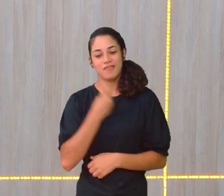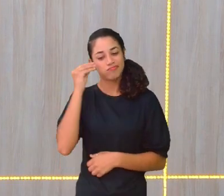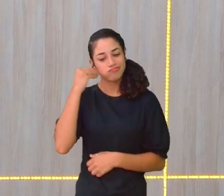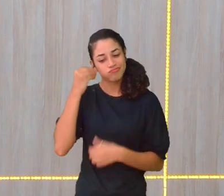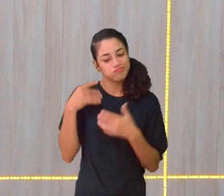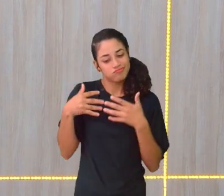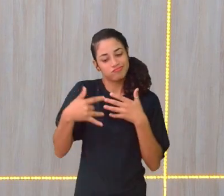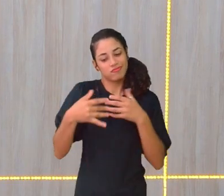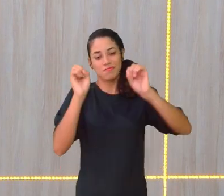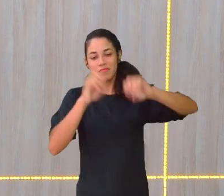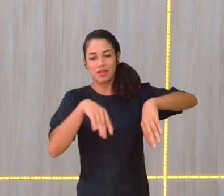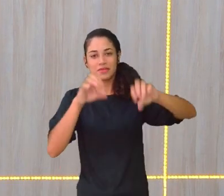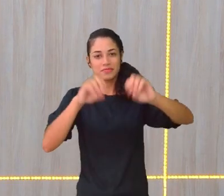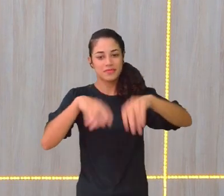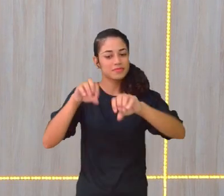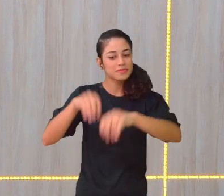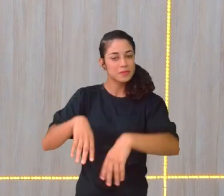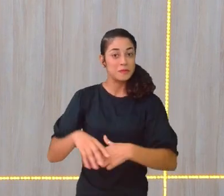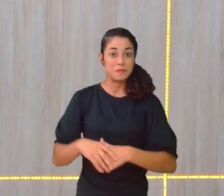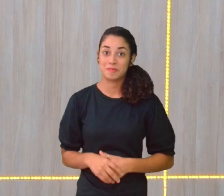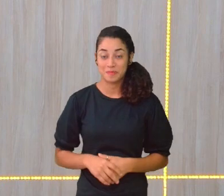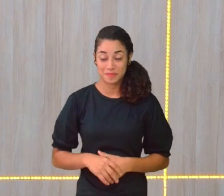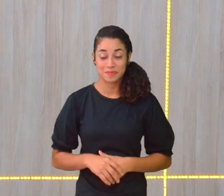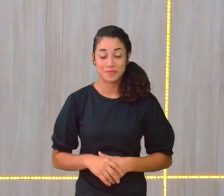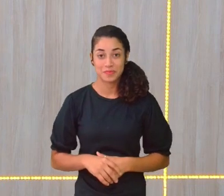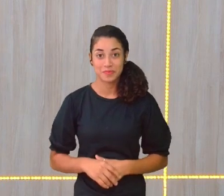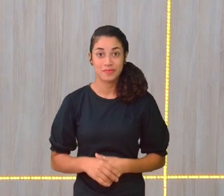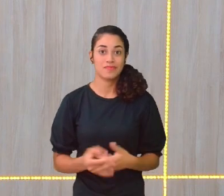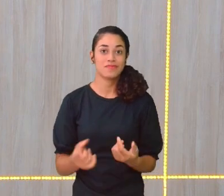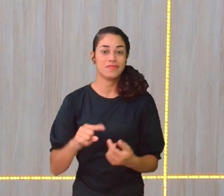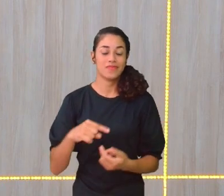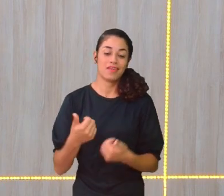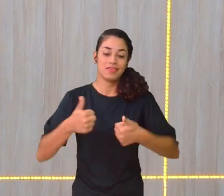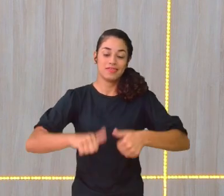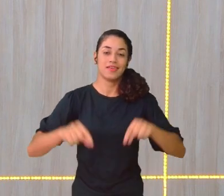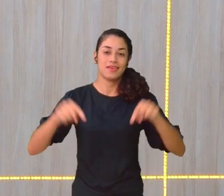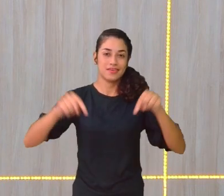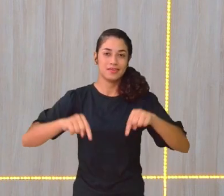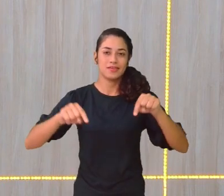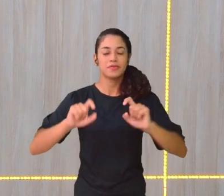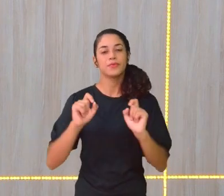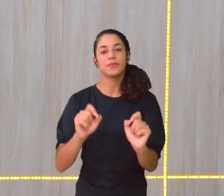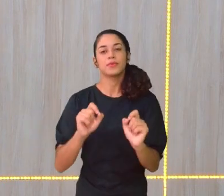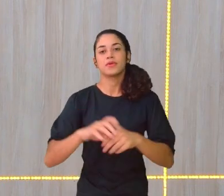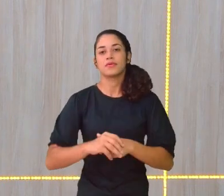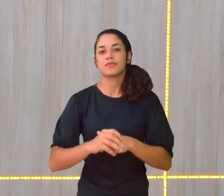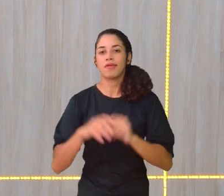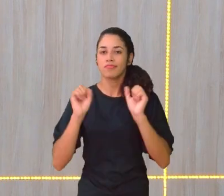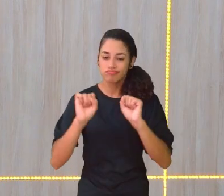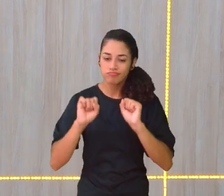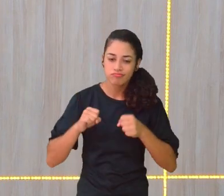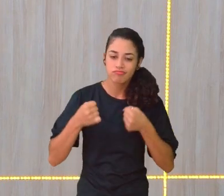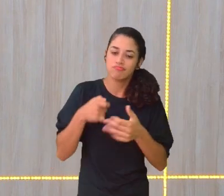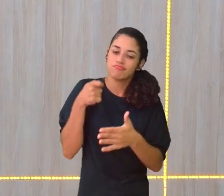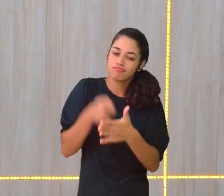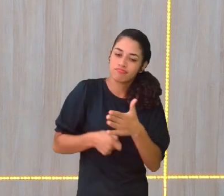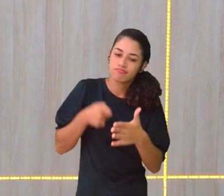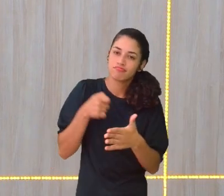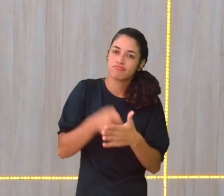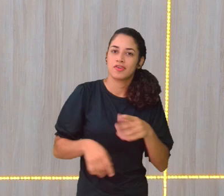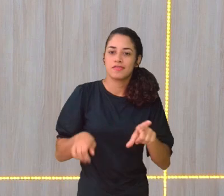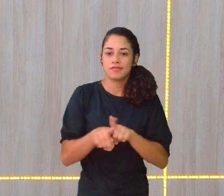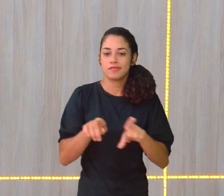ser educador, educadora, E estamos aqui nessa batalha e ao mesmo tempo